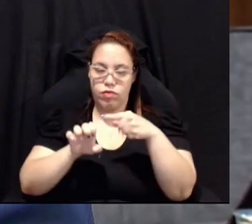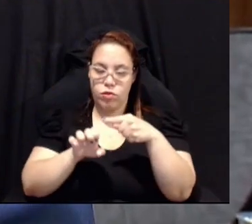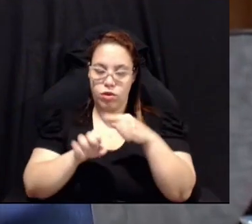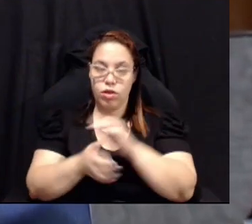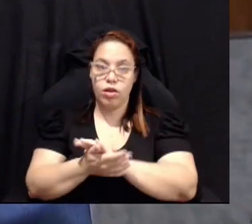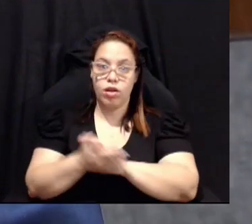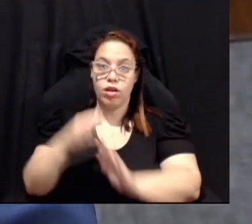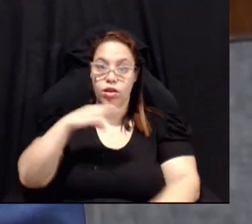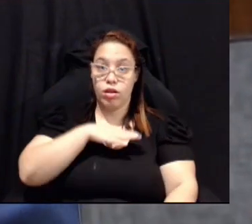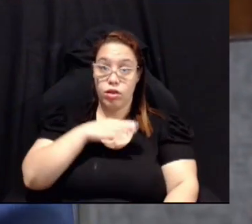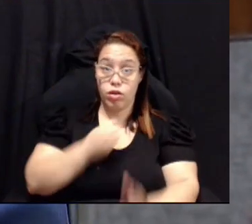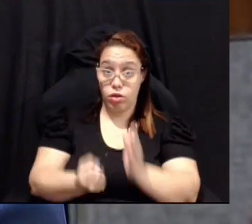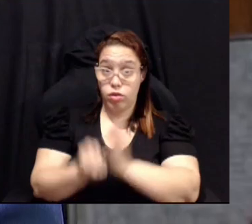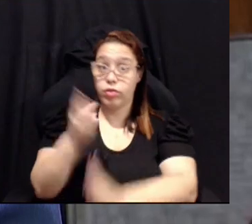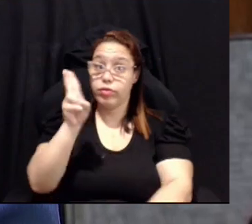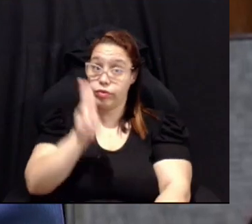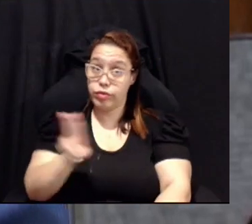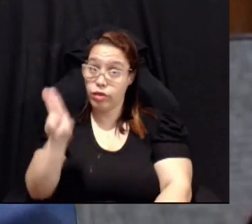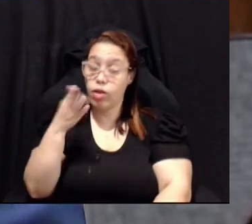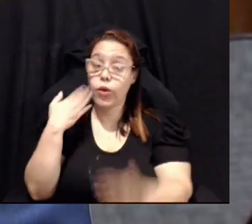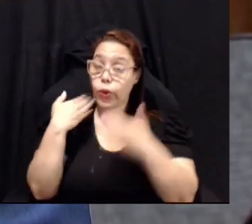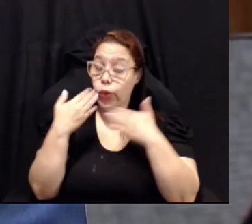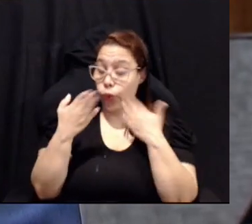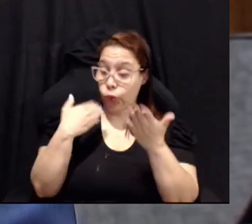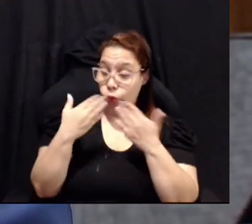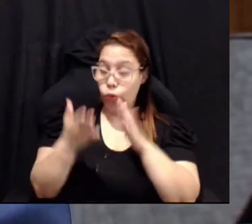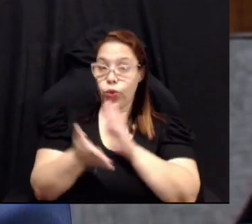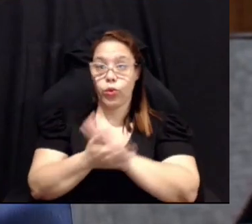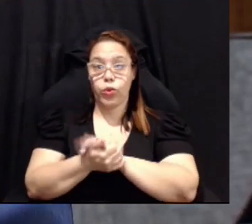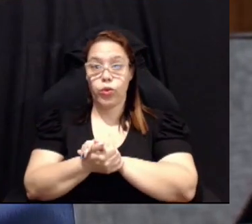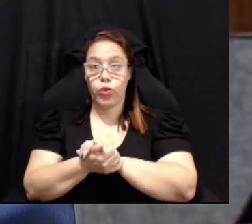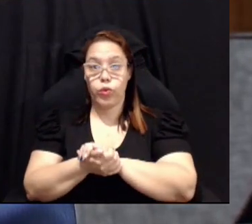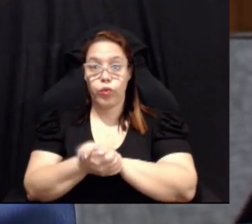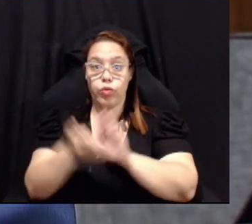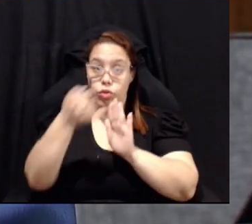Surgiu, obviamente, da conversa aí com algumas dificuldades que são